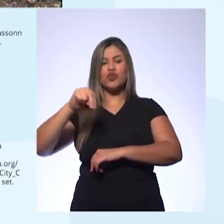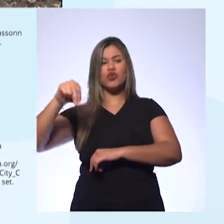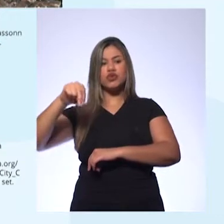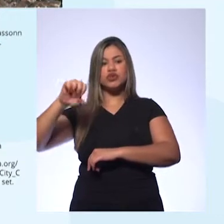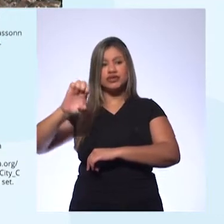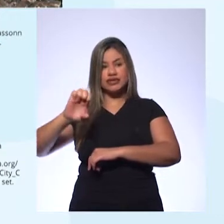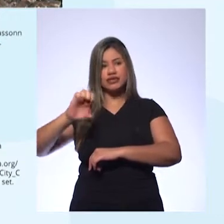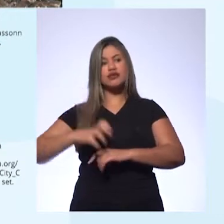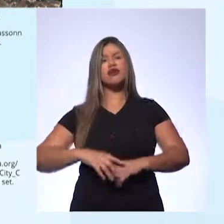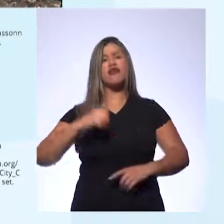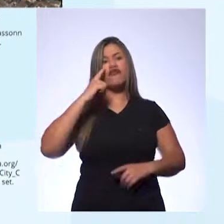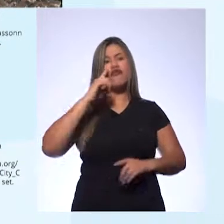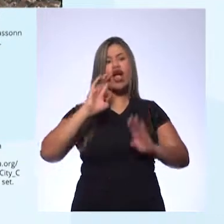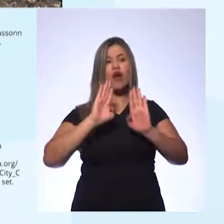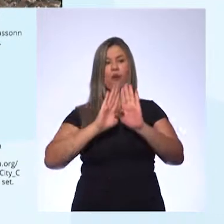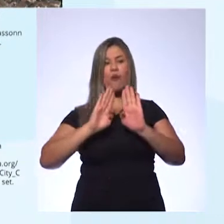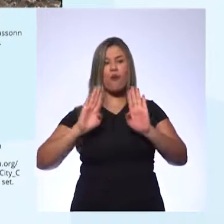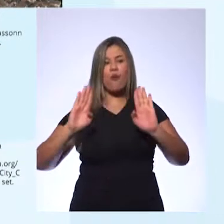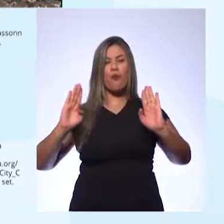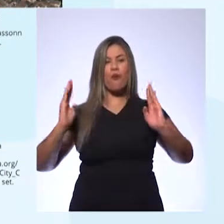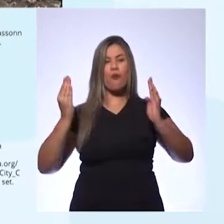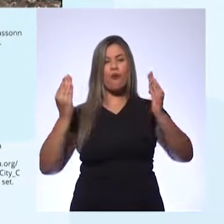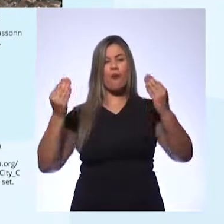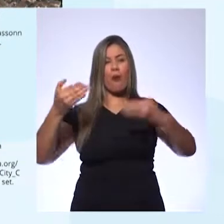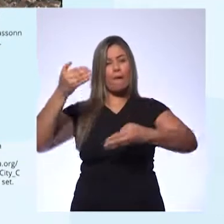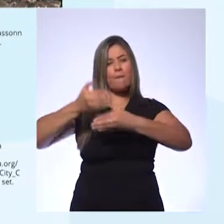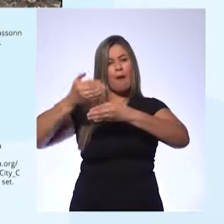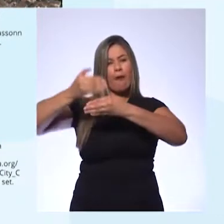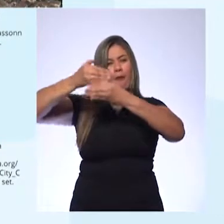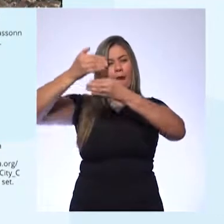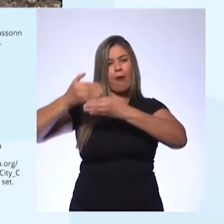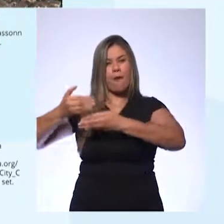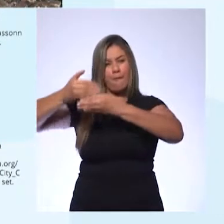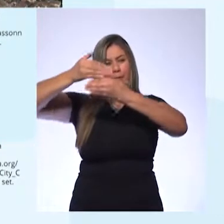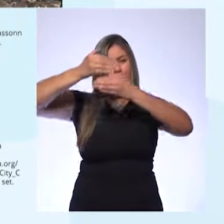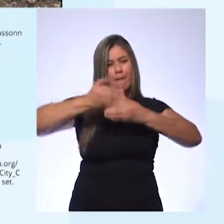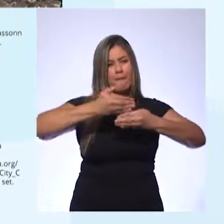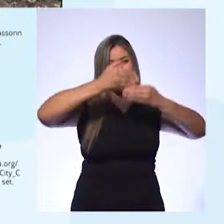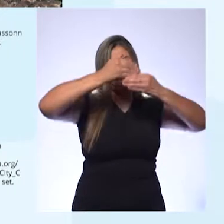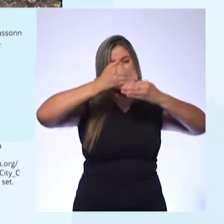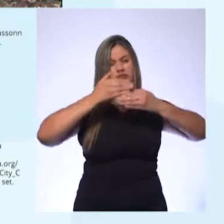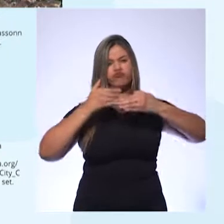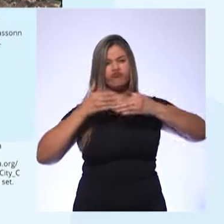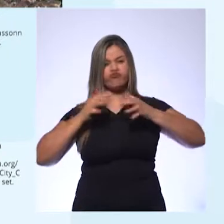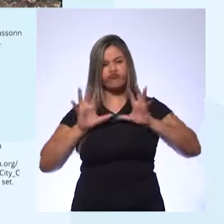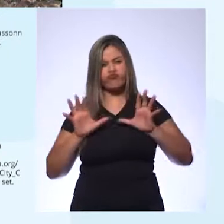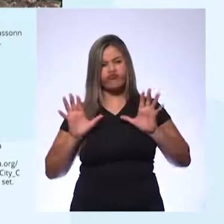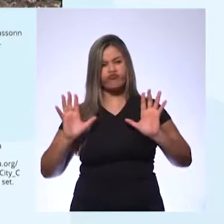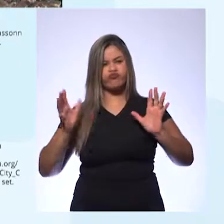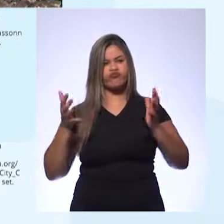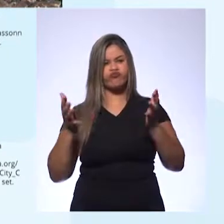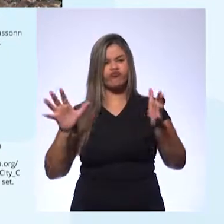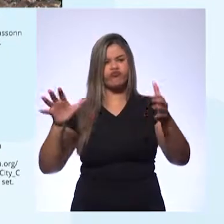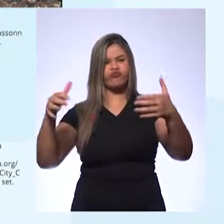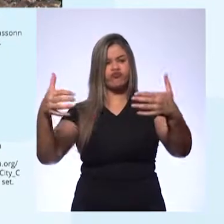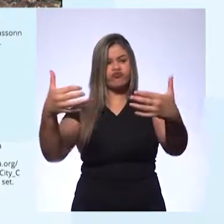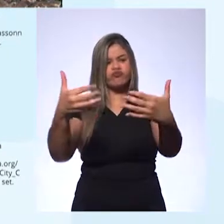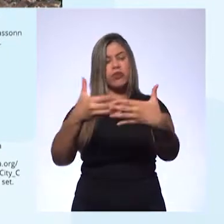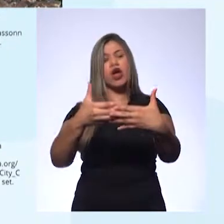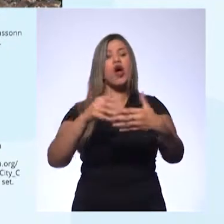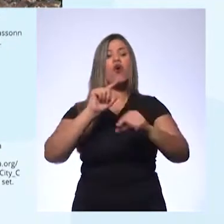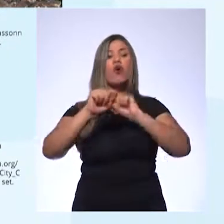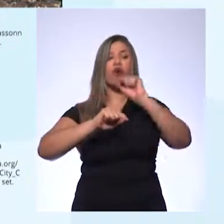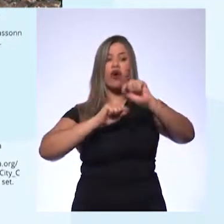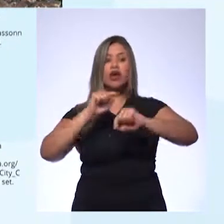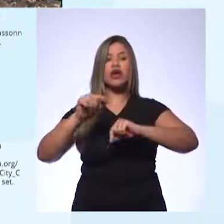essa cidade ela está furada está toda murada vocês perceberam que ela está morada uma relação entre todas elas é